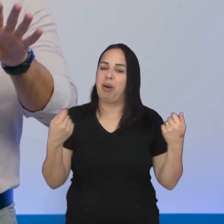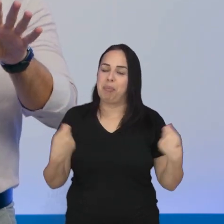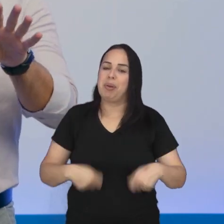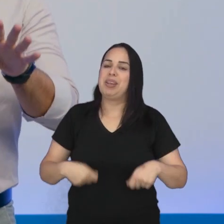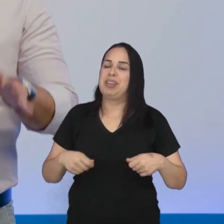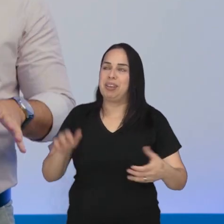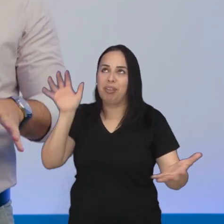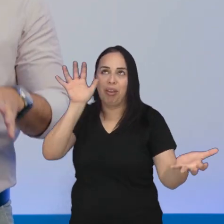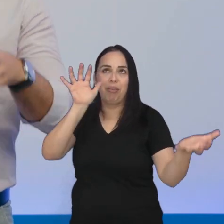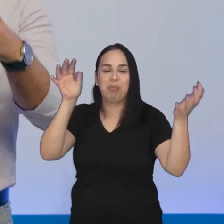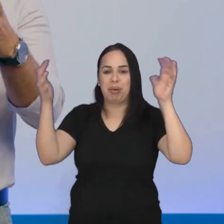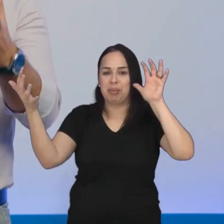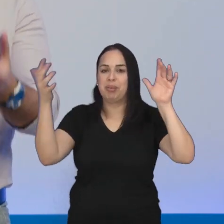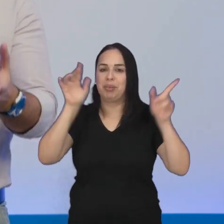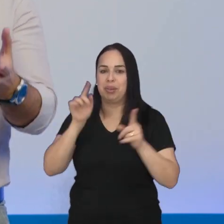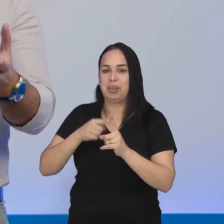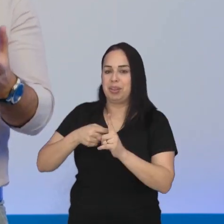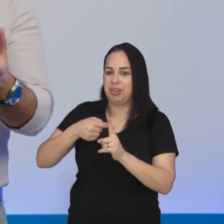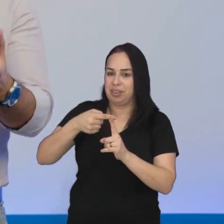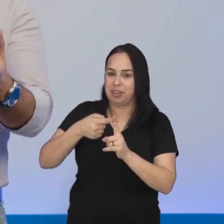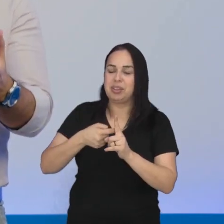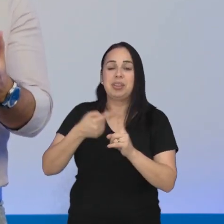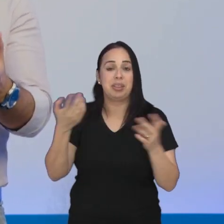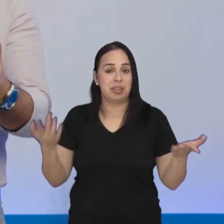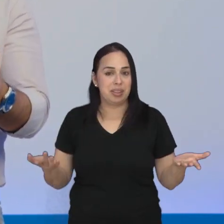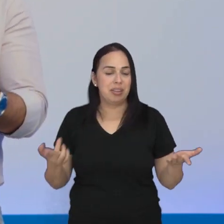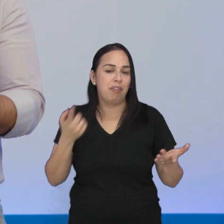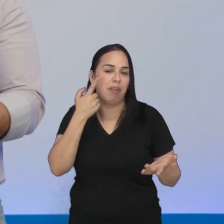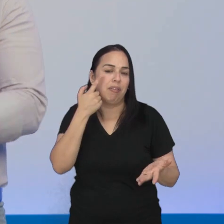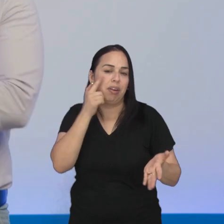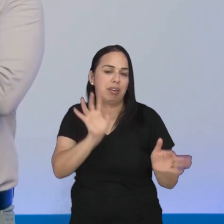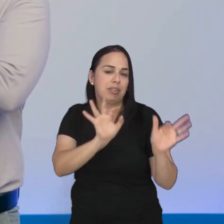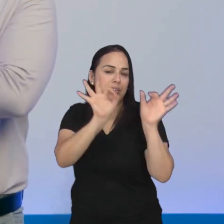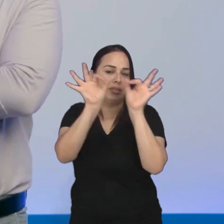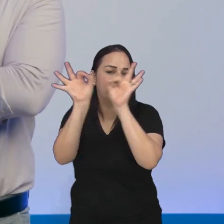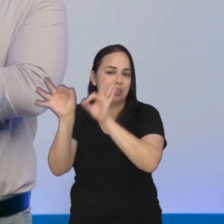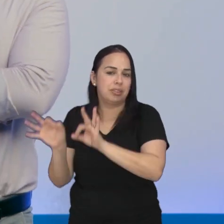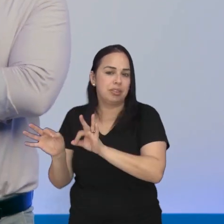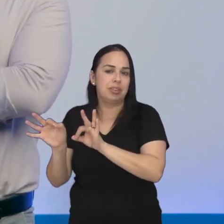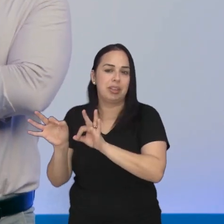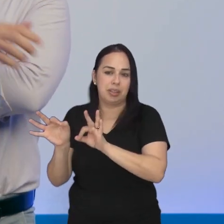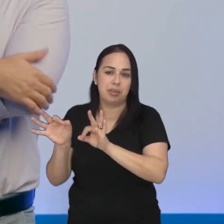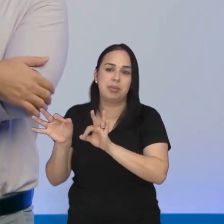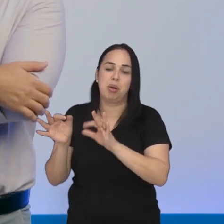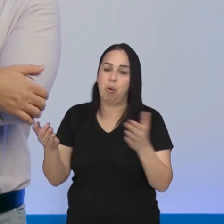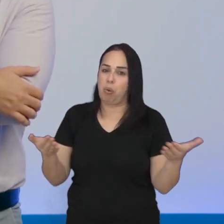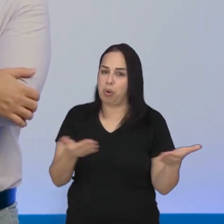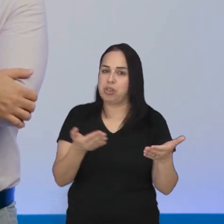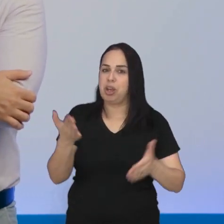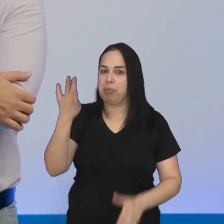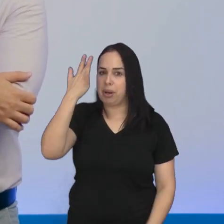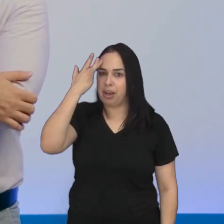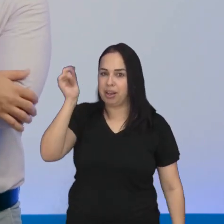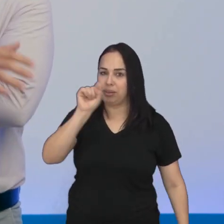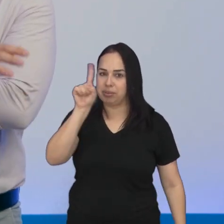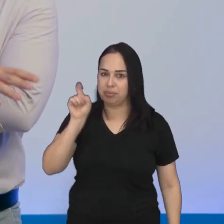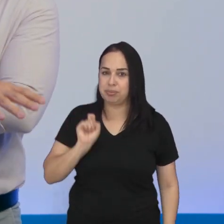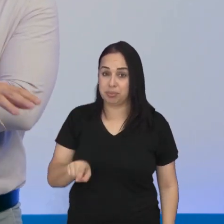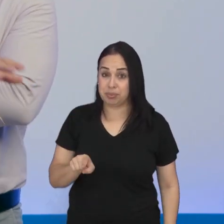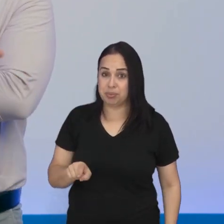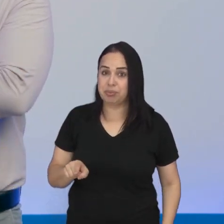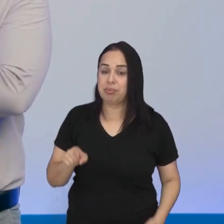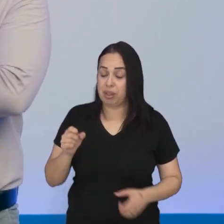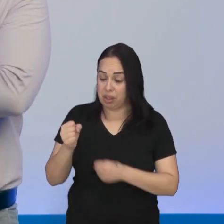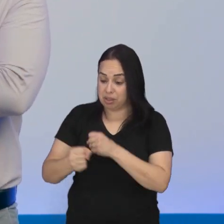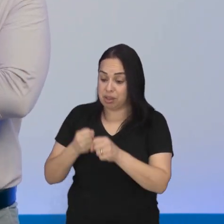calorzão ficar completa, estava faltando a nossa previsão do tempo. Agora não mais, hein? Então vamos ver como ficam as temperaturas hoje